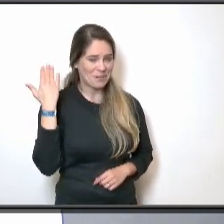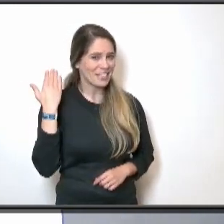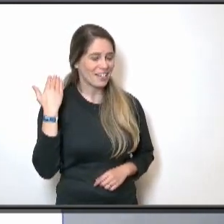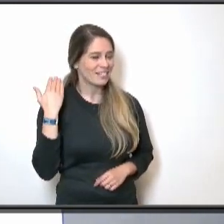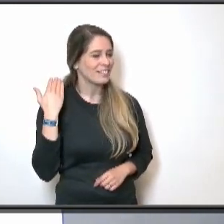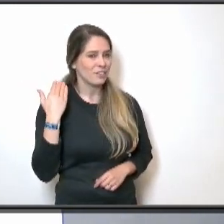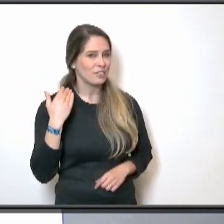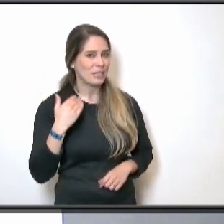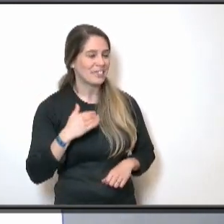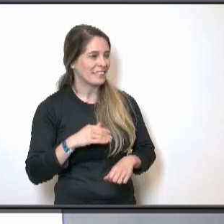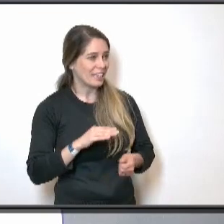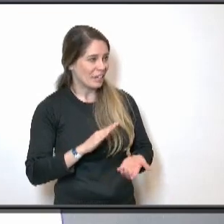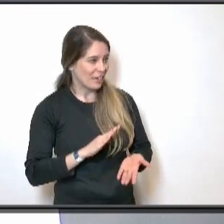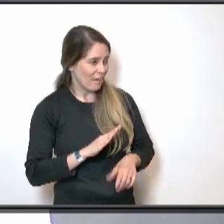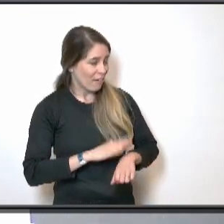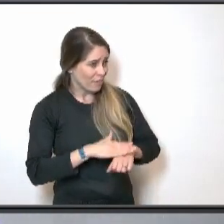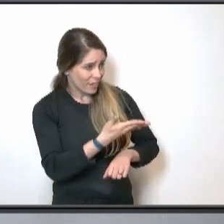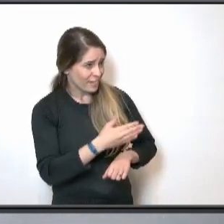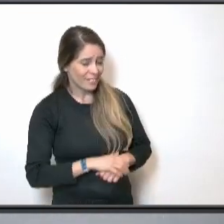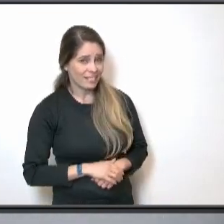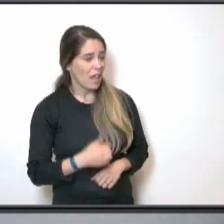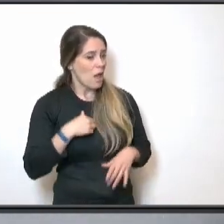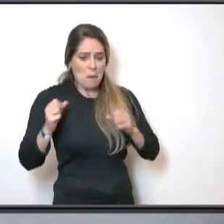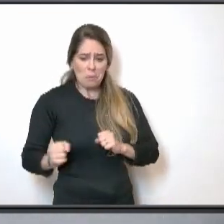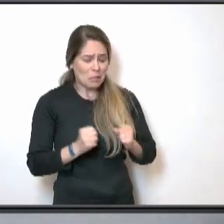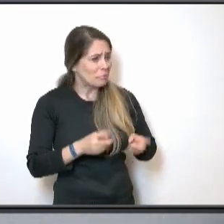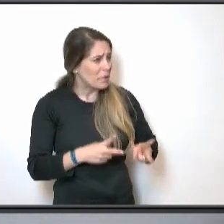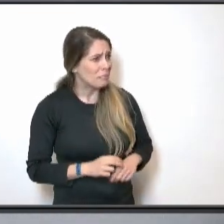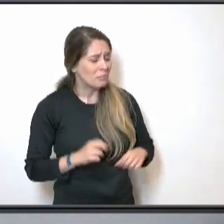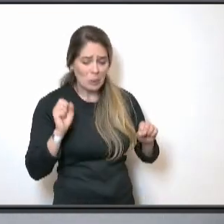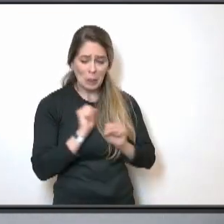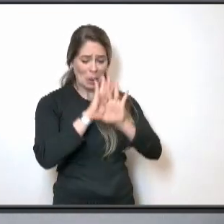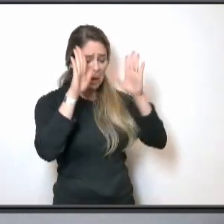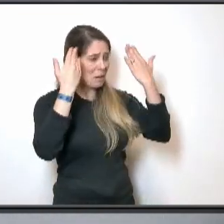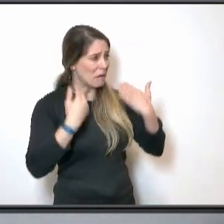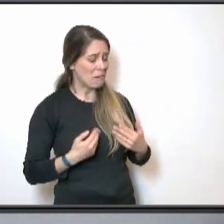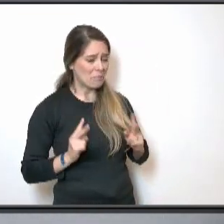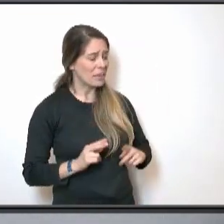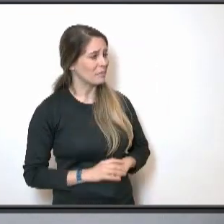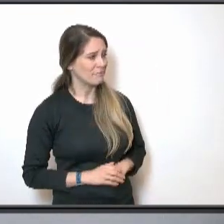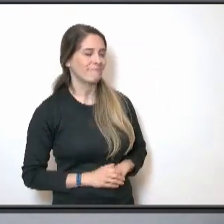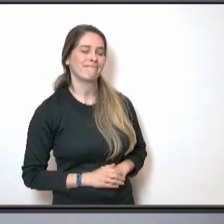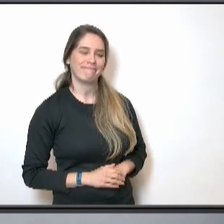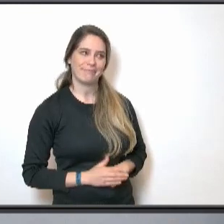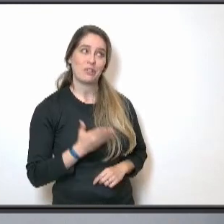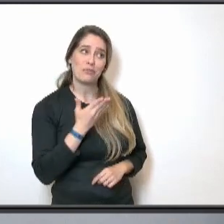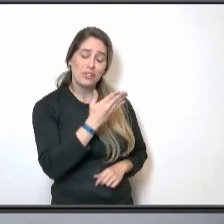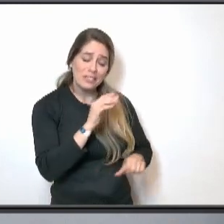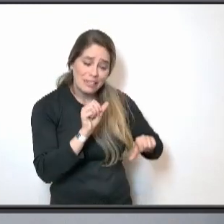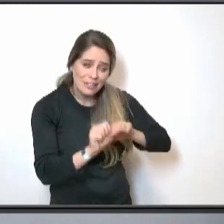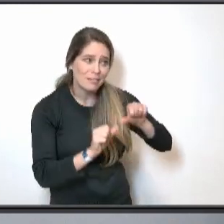agora. Eu tenho o mesmo poder, eu tenho a mesma glória. Quem mudou foi